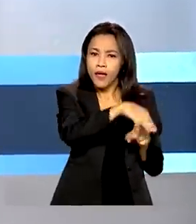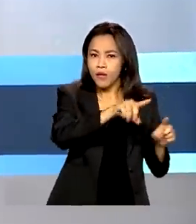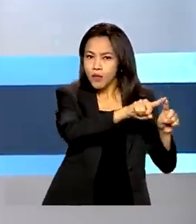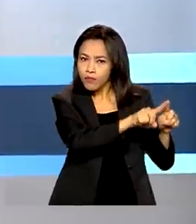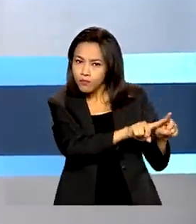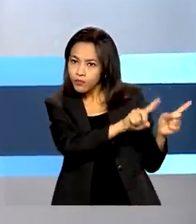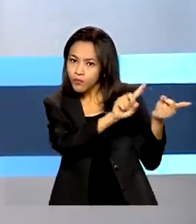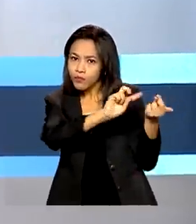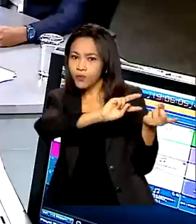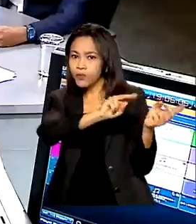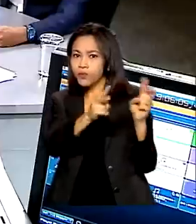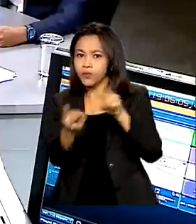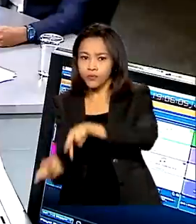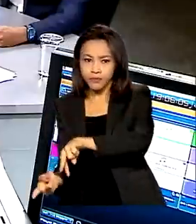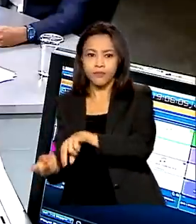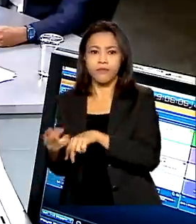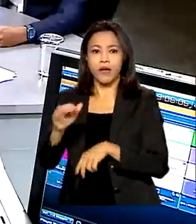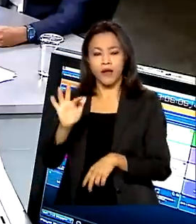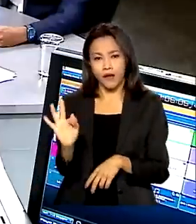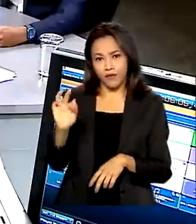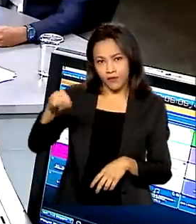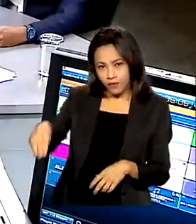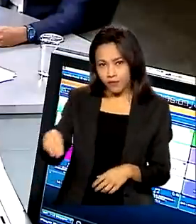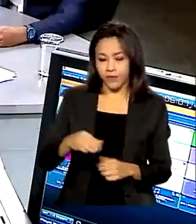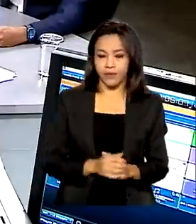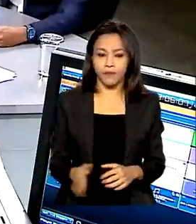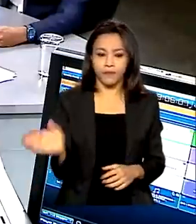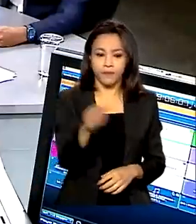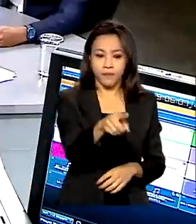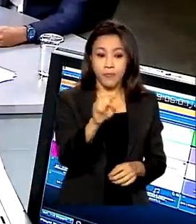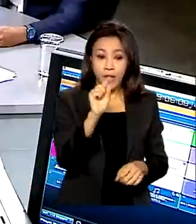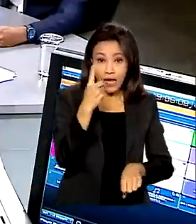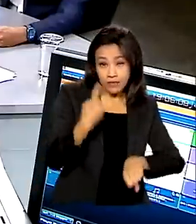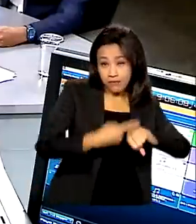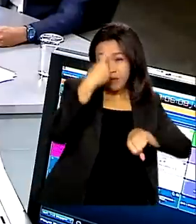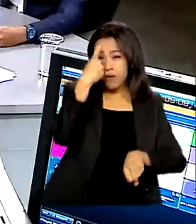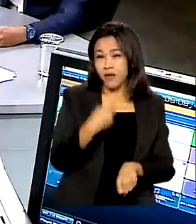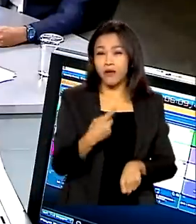para FM. As primeiras emissoras que